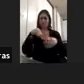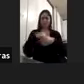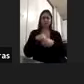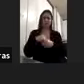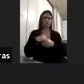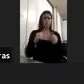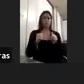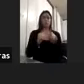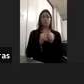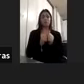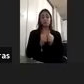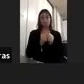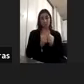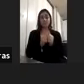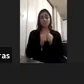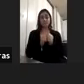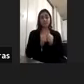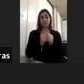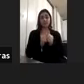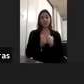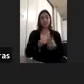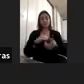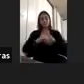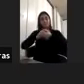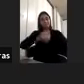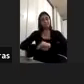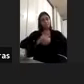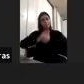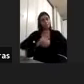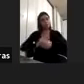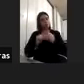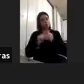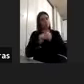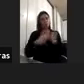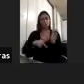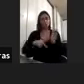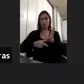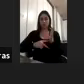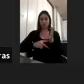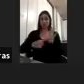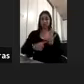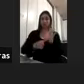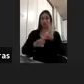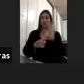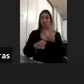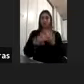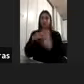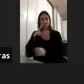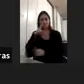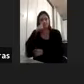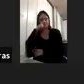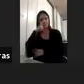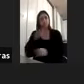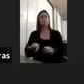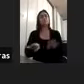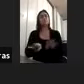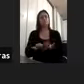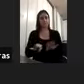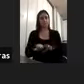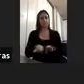dando uma mão firme ao sindicato e aos metalúrgicos para enfrentar a